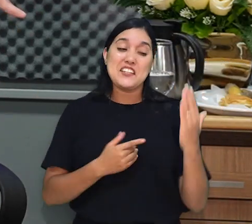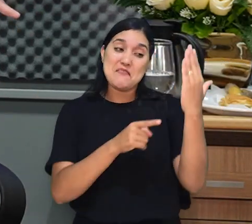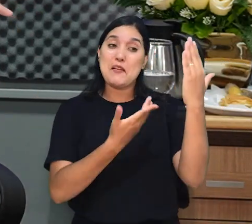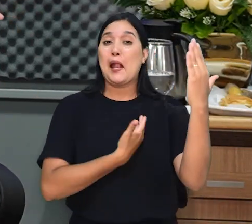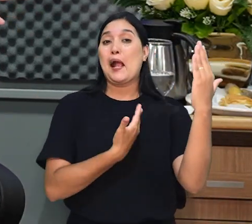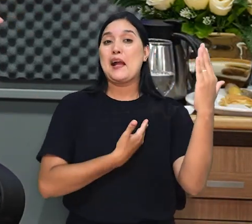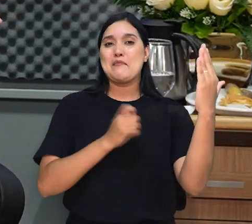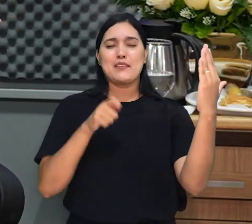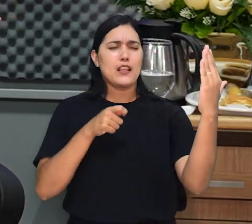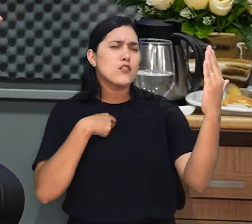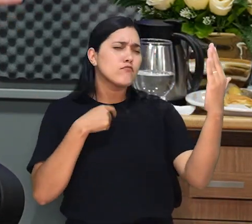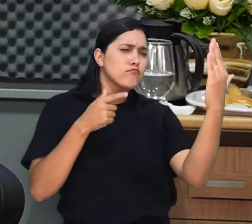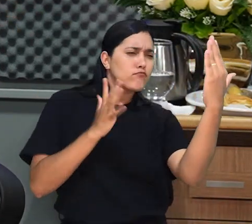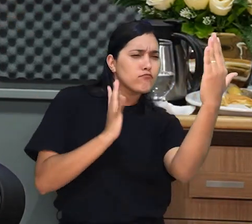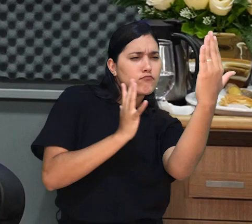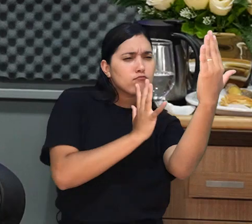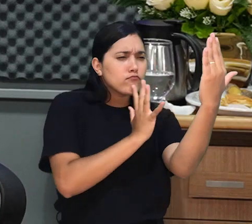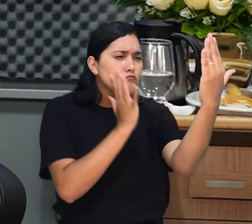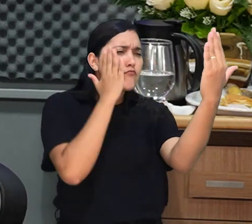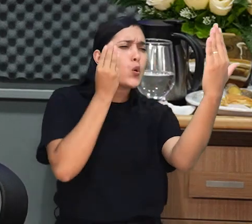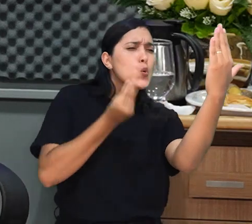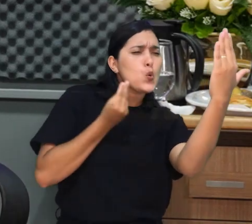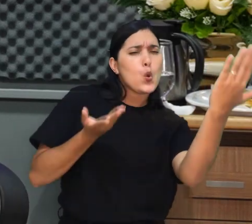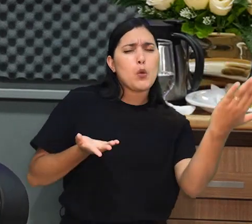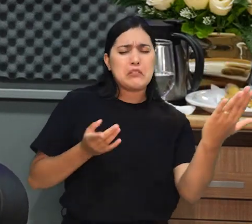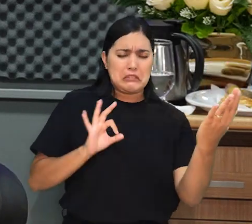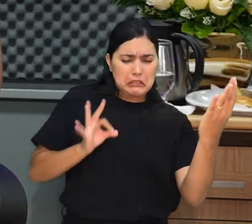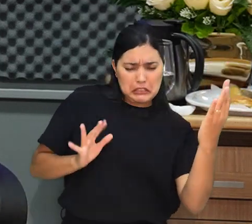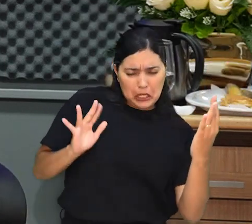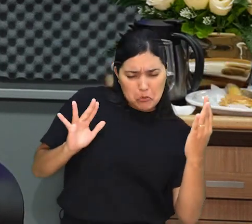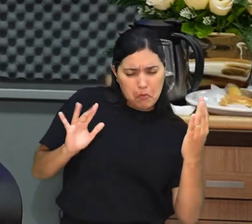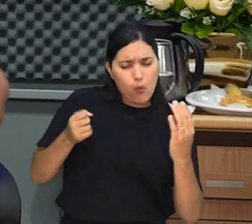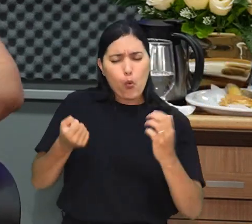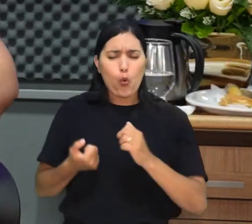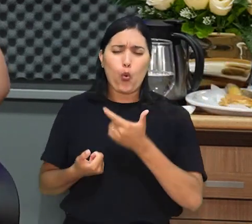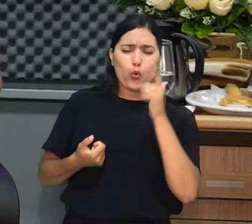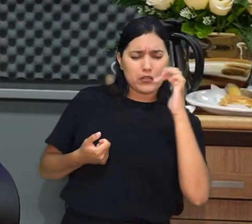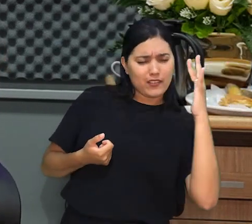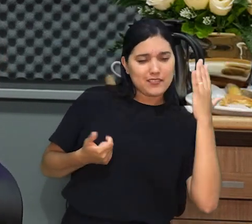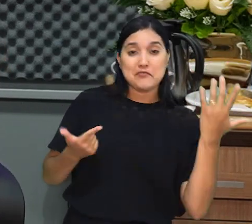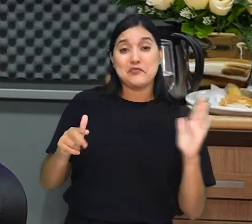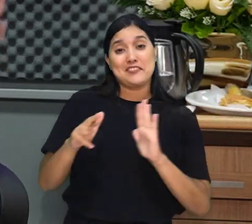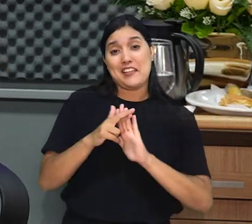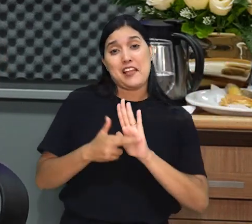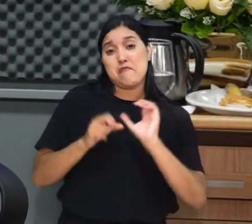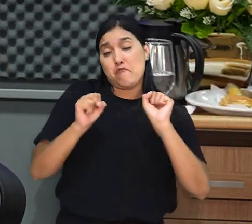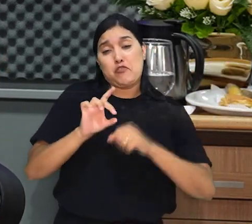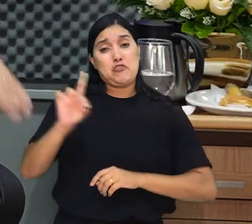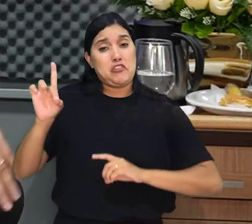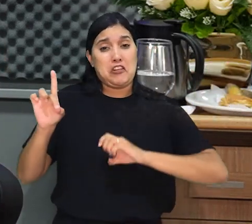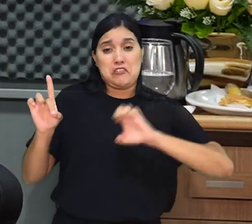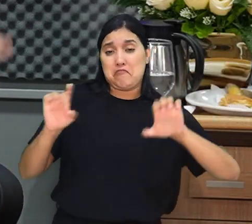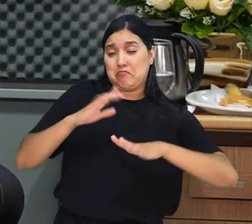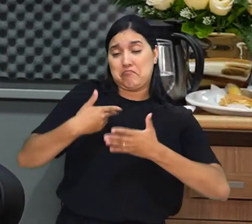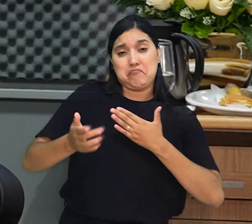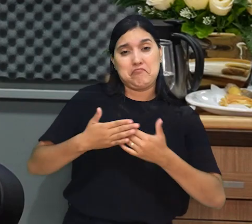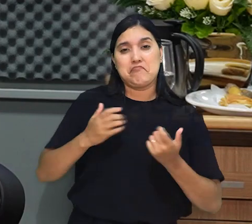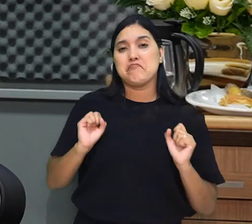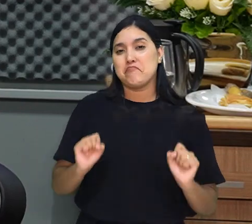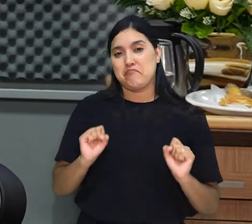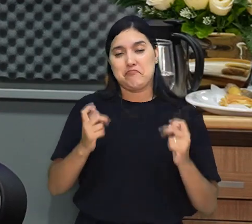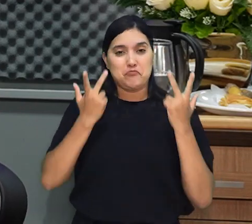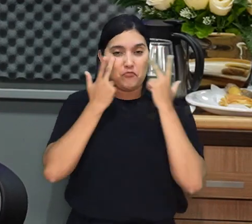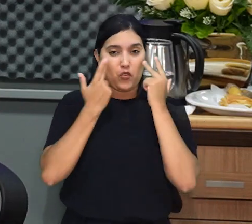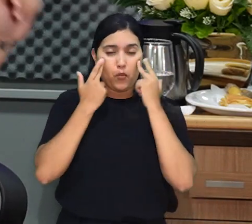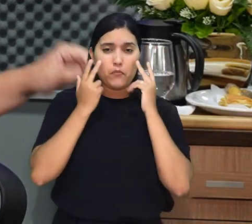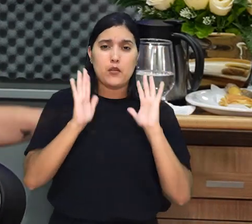grande amigo para aprender Libras, né? Tu vai, como é que faz isso, como é que faz aquilo? Será que com essa mão? Será que com essa mão? Não tem uma regra, pode ser com essa, com